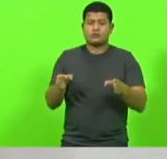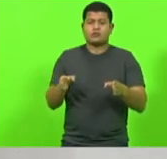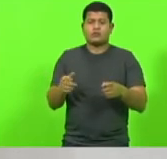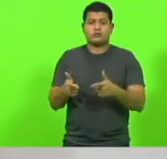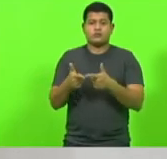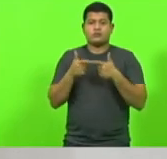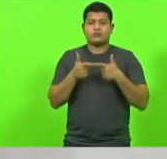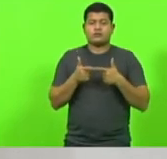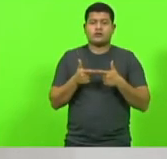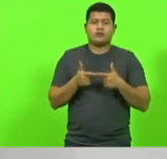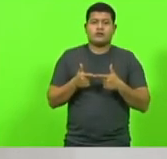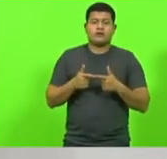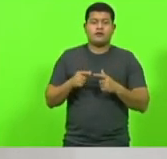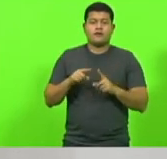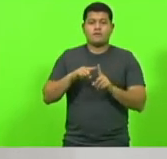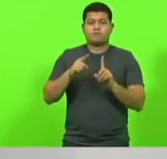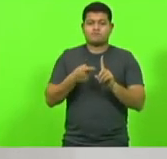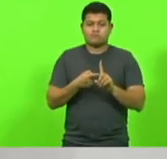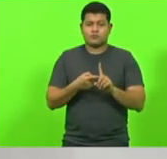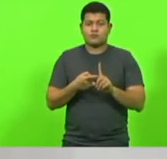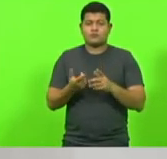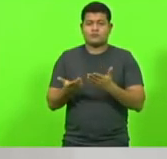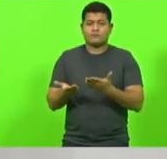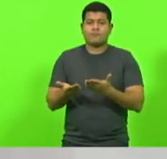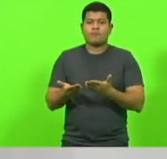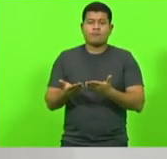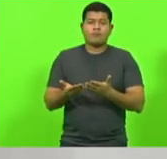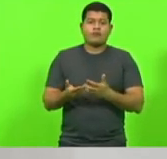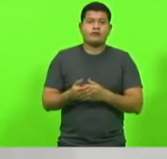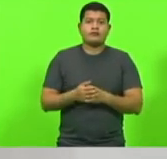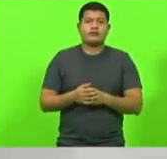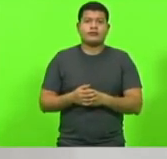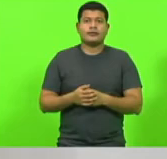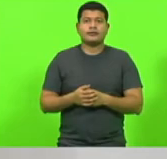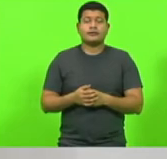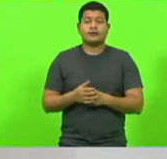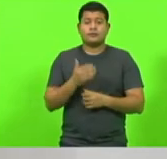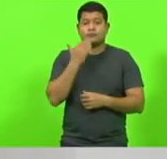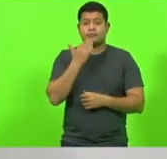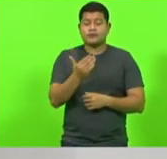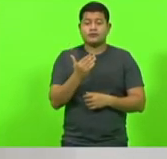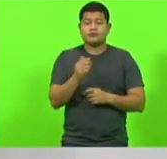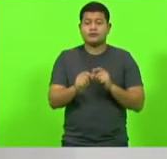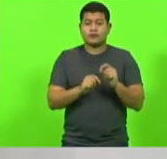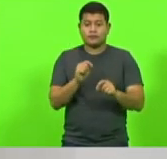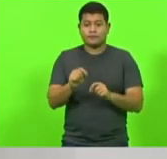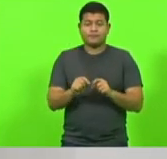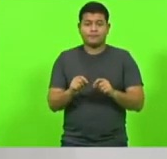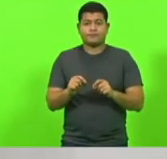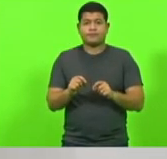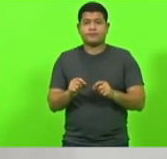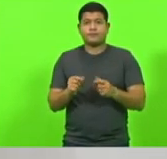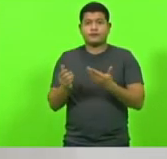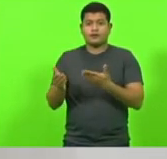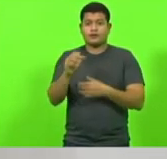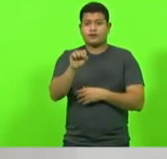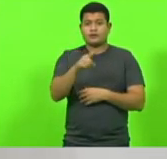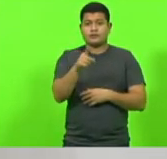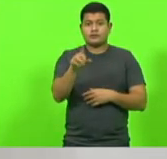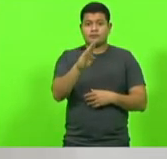um pedido pelo município. Pedido no sentido de que São Bernardino tem um